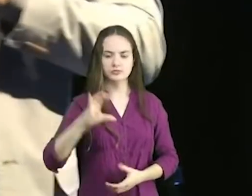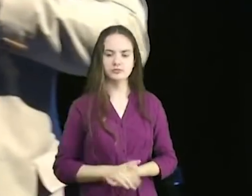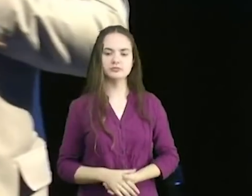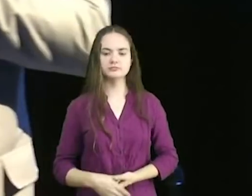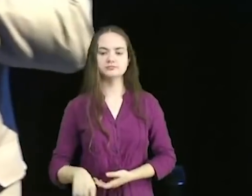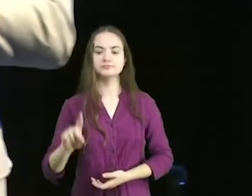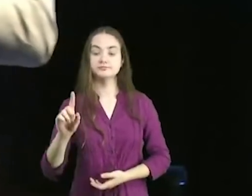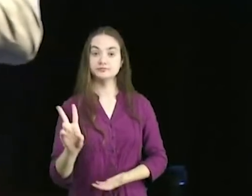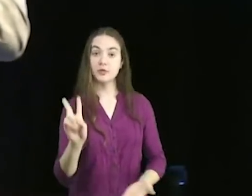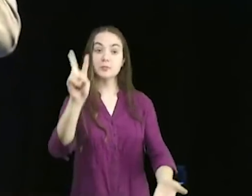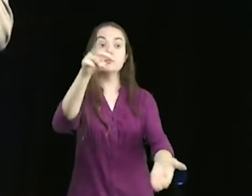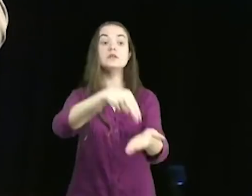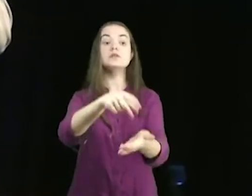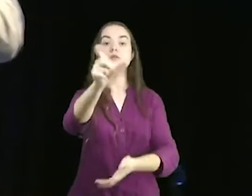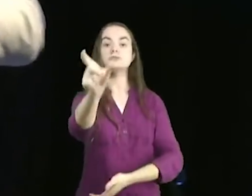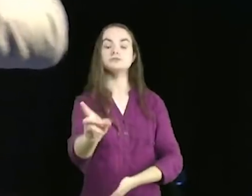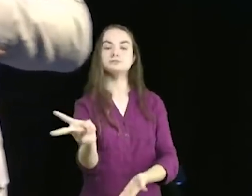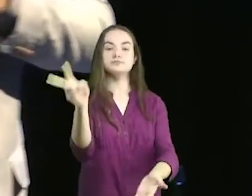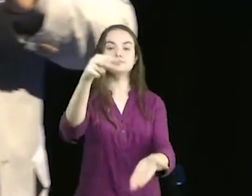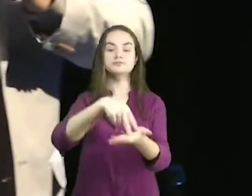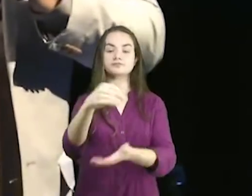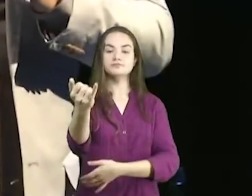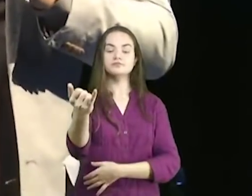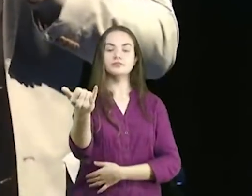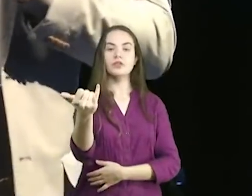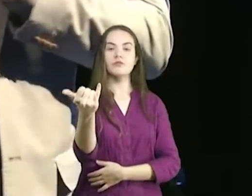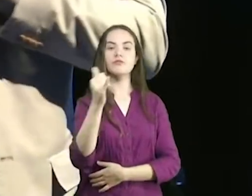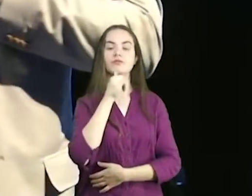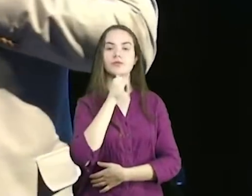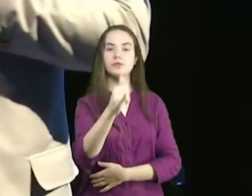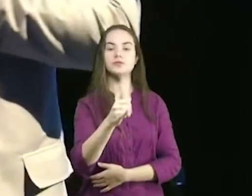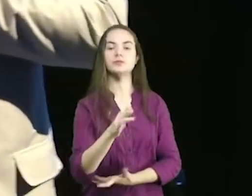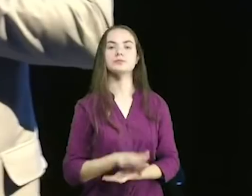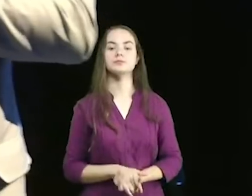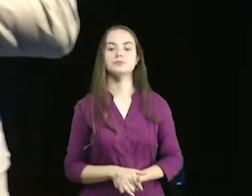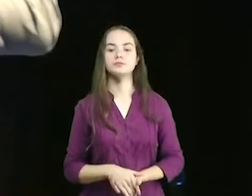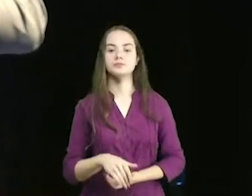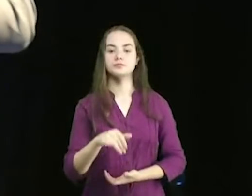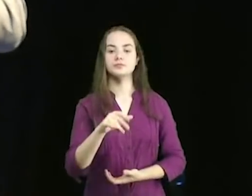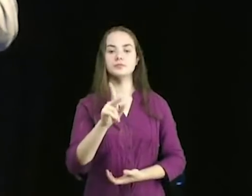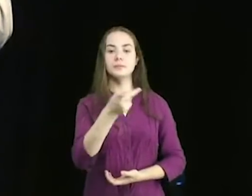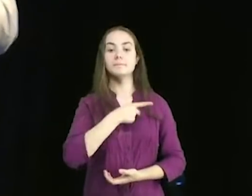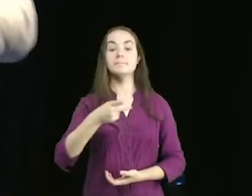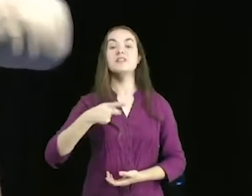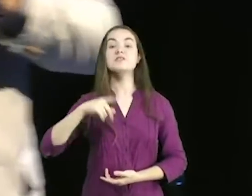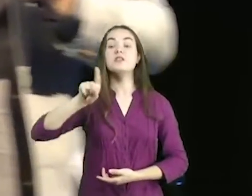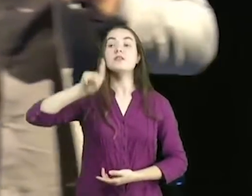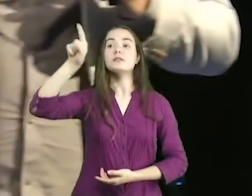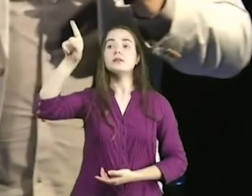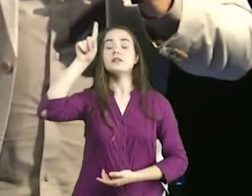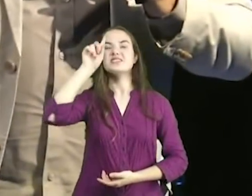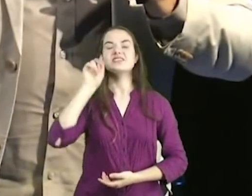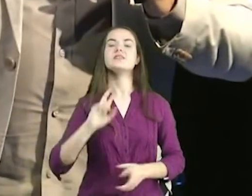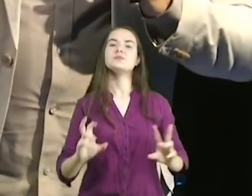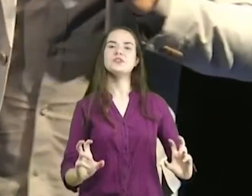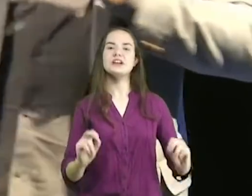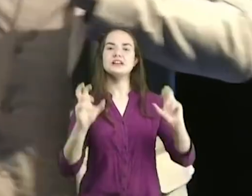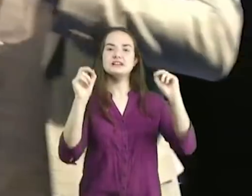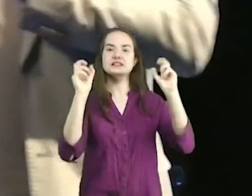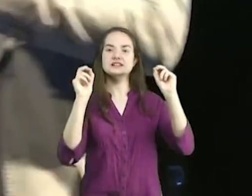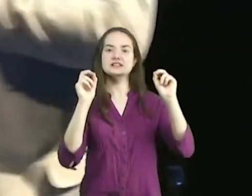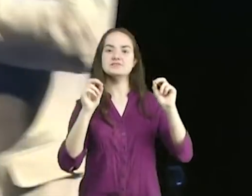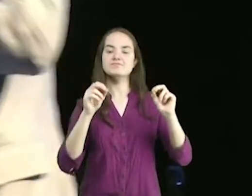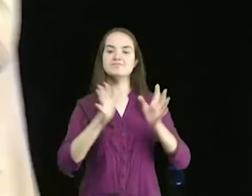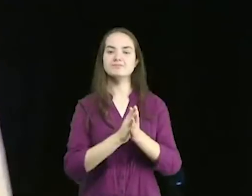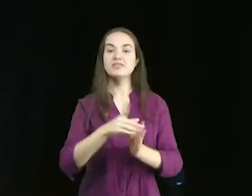Aí alguém levantou e falou o seguinte: pastor fulano está com câncer. e